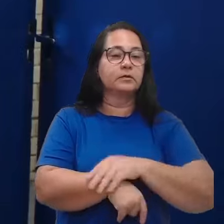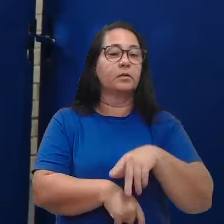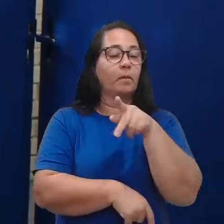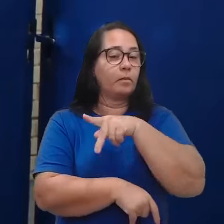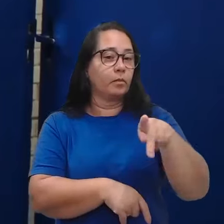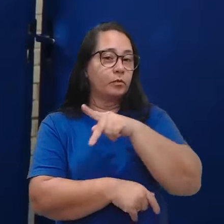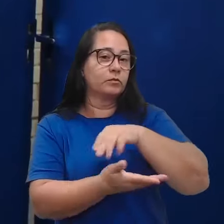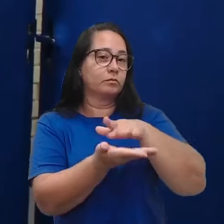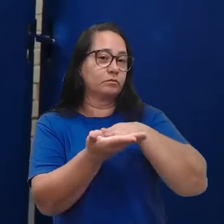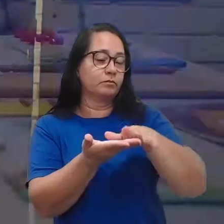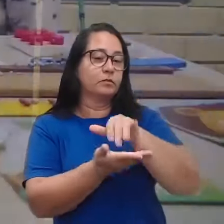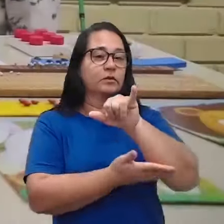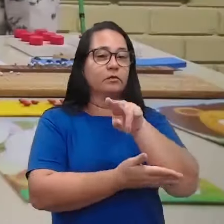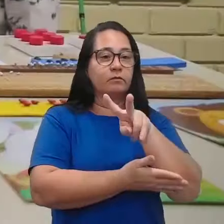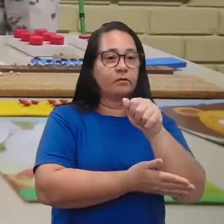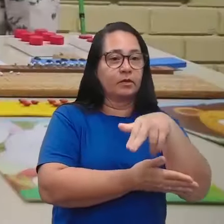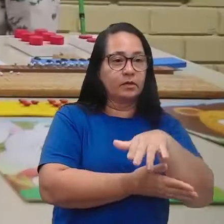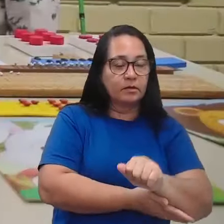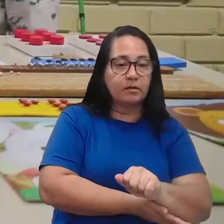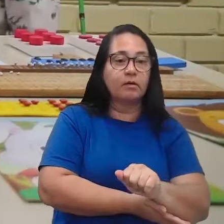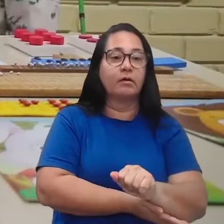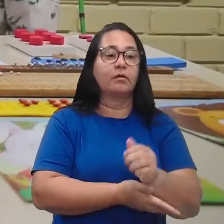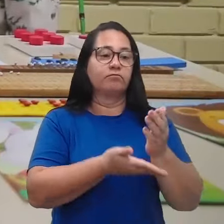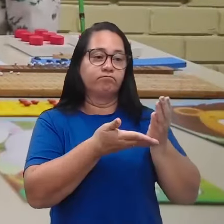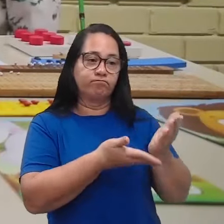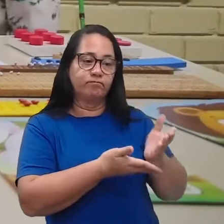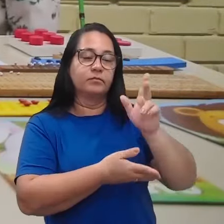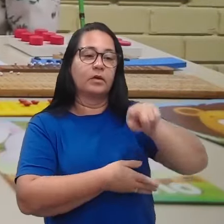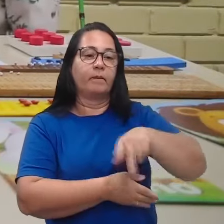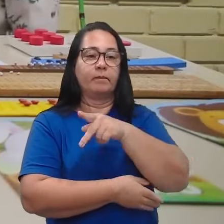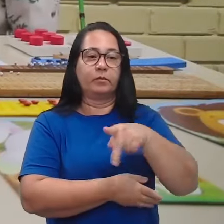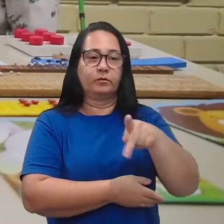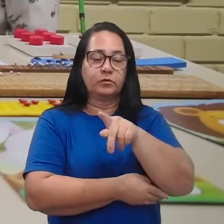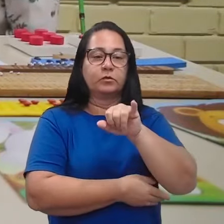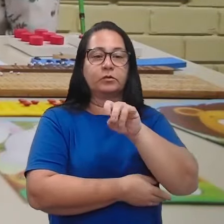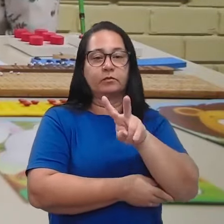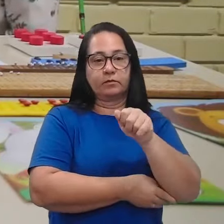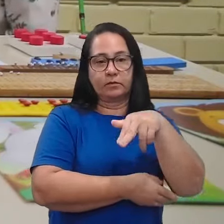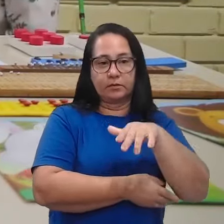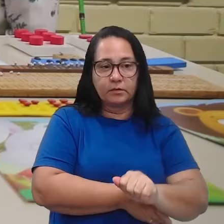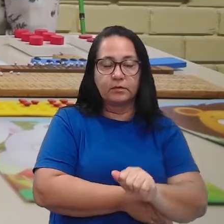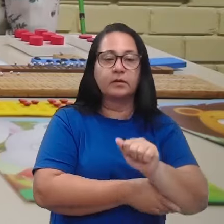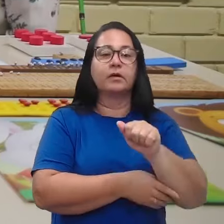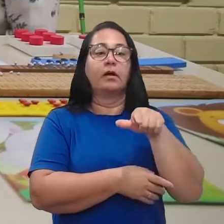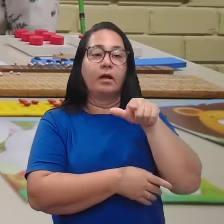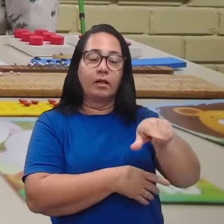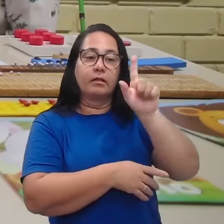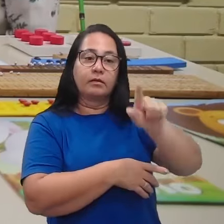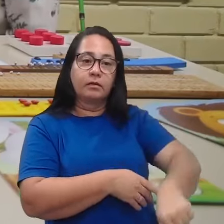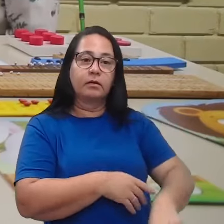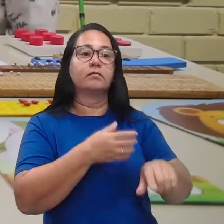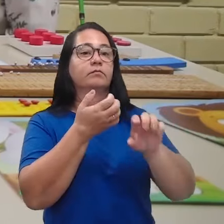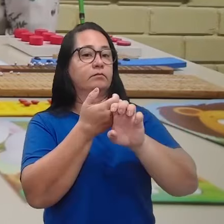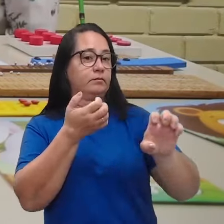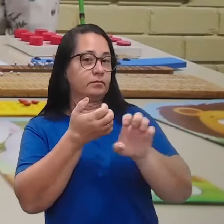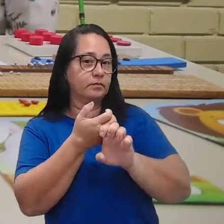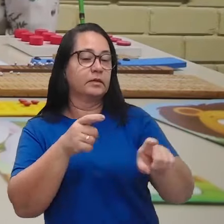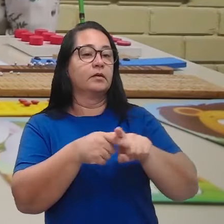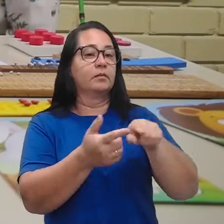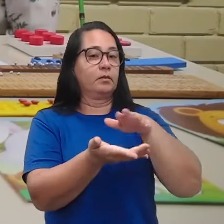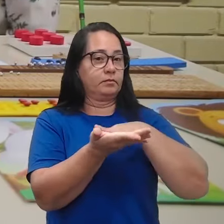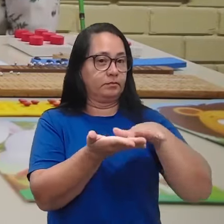Ivana Barbosa. Vamos lá! Essa é a professora Ivana Barbosa. A professora Ivana, ela é especialista em braile, ou também